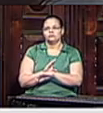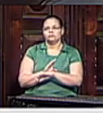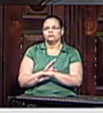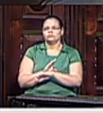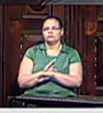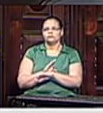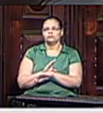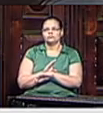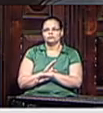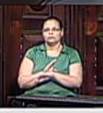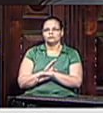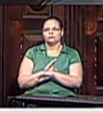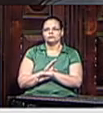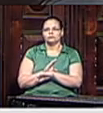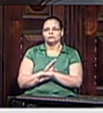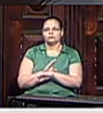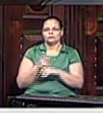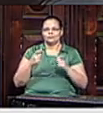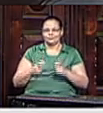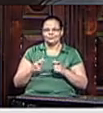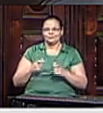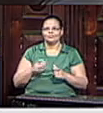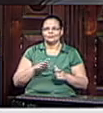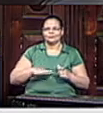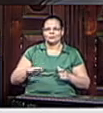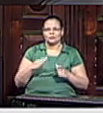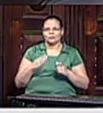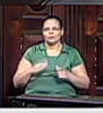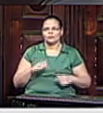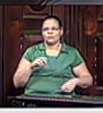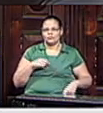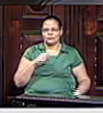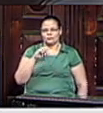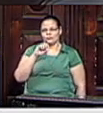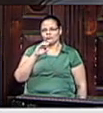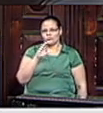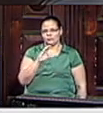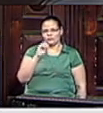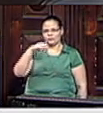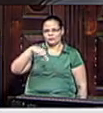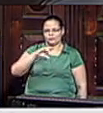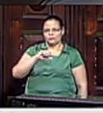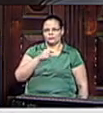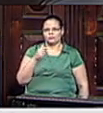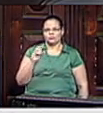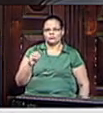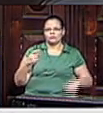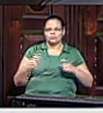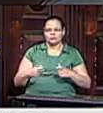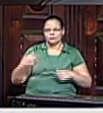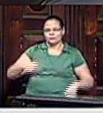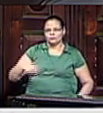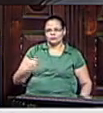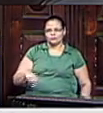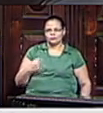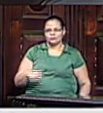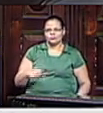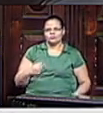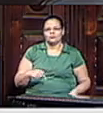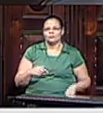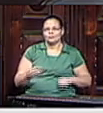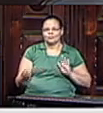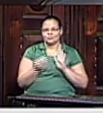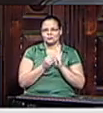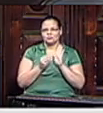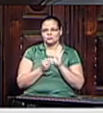velho leprosário, localizado no bairro Nossa Senhora da Conceição, no município de Queimados. Pareceres da Comissão de Constituição e Justiça pela constitucionalidade com